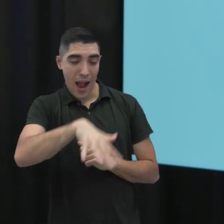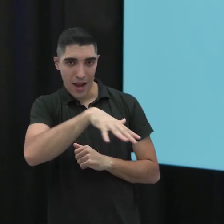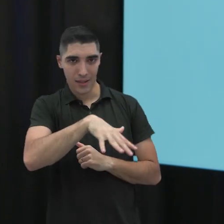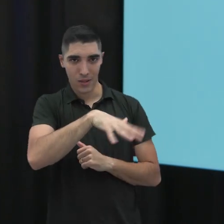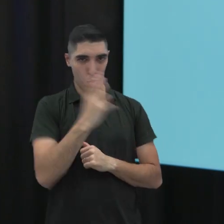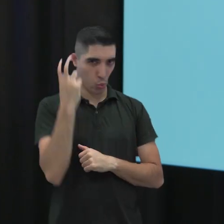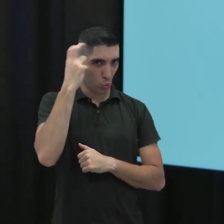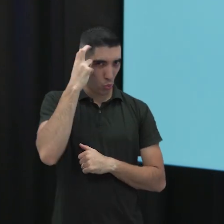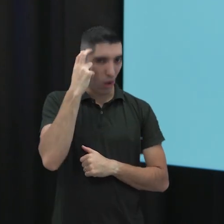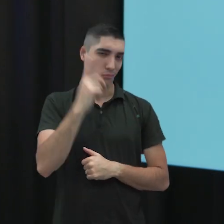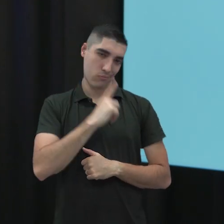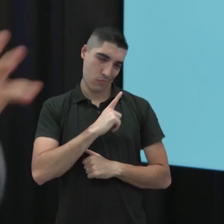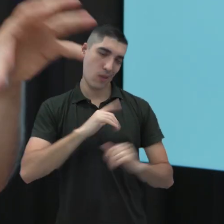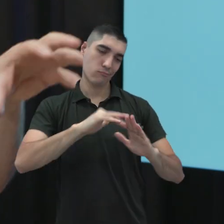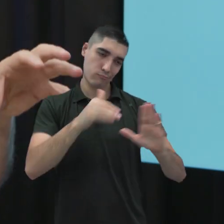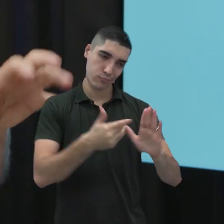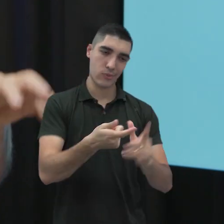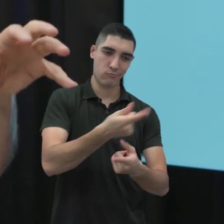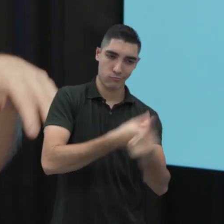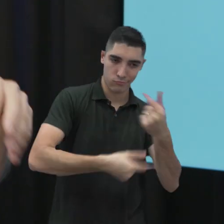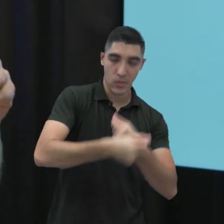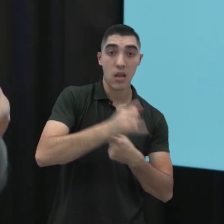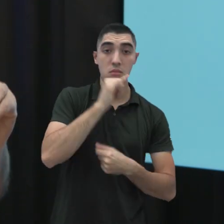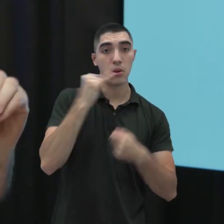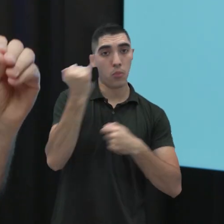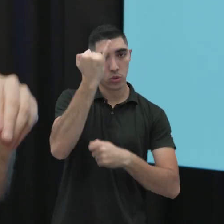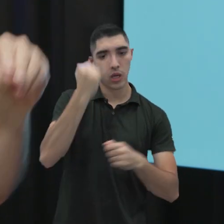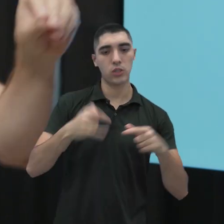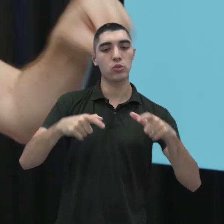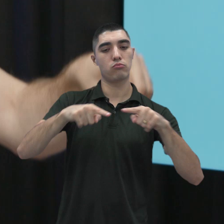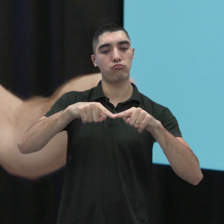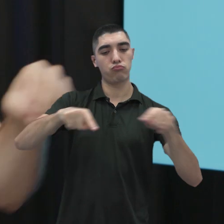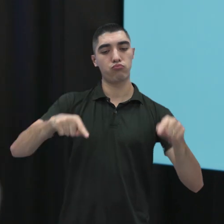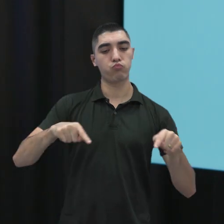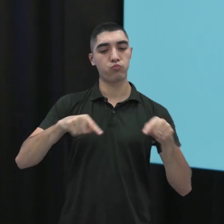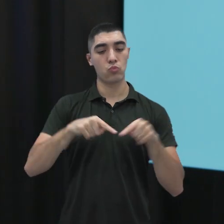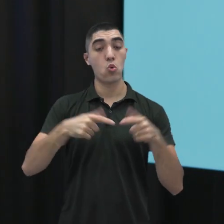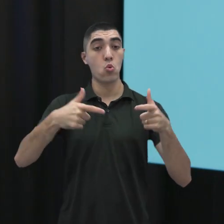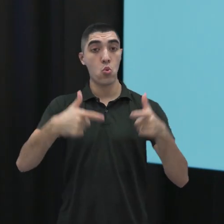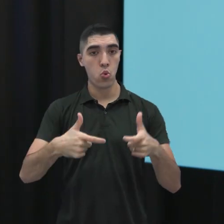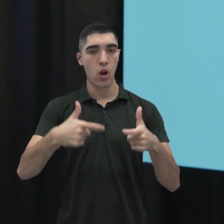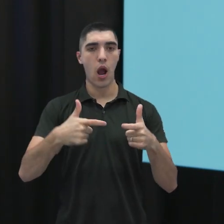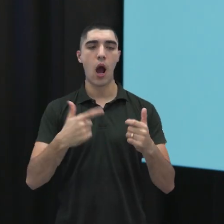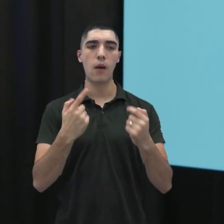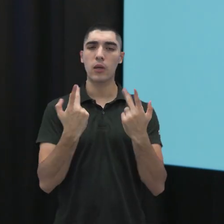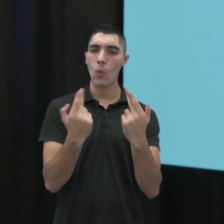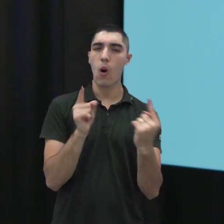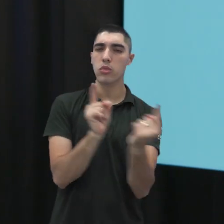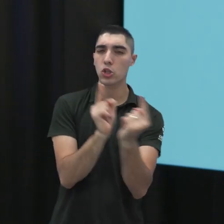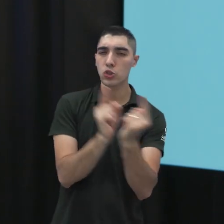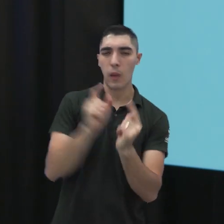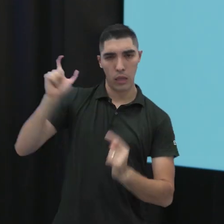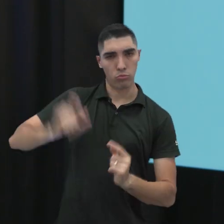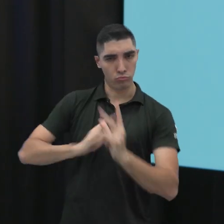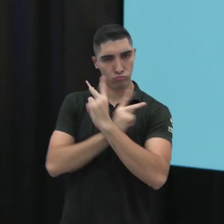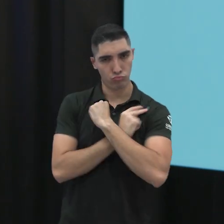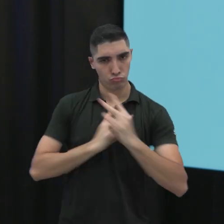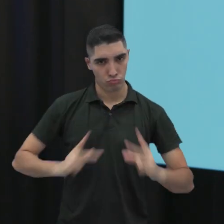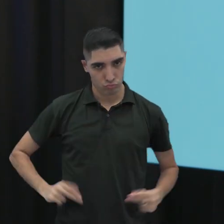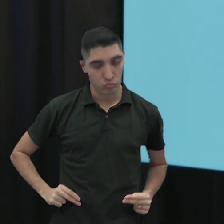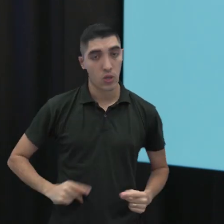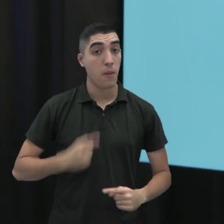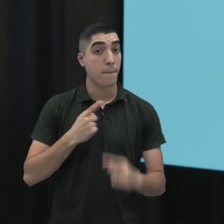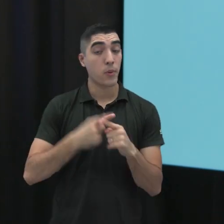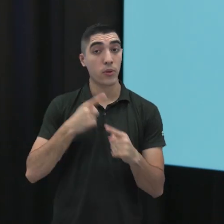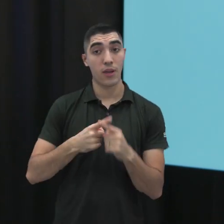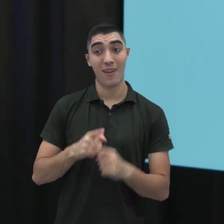cultural, né, esse lugar do escritório e a figura do produtor cresceu bastante, porque é a pessoa que